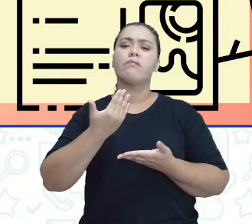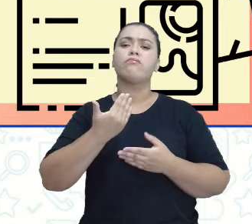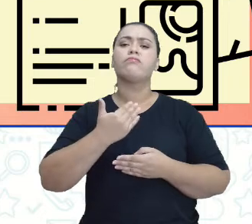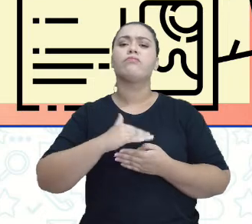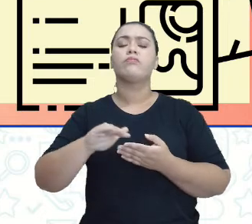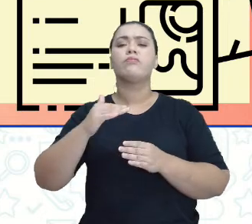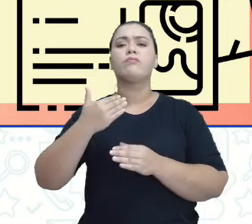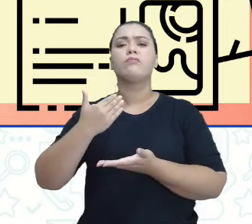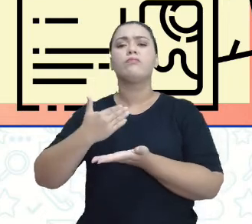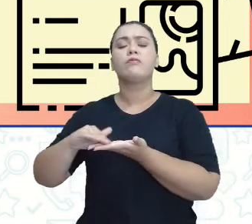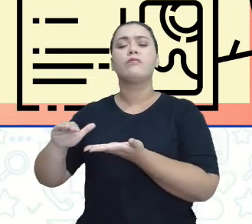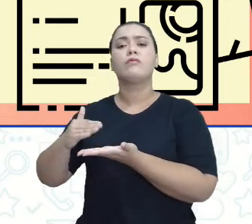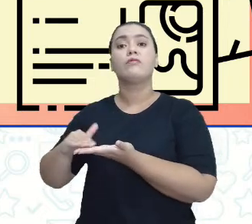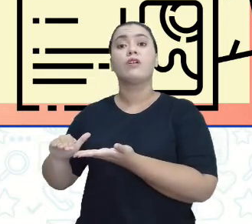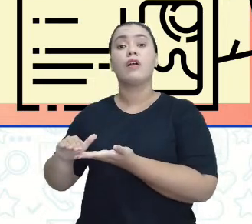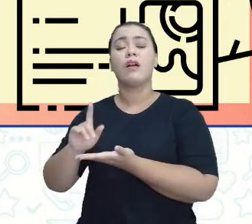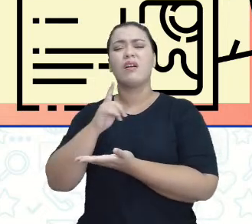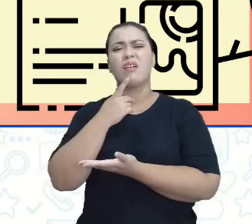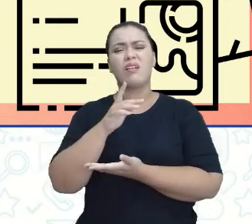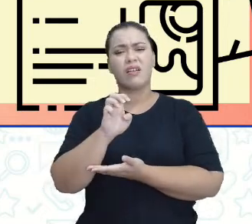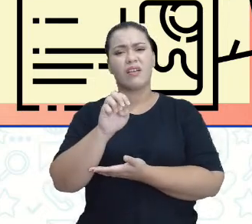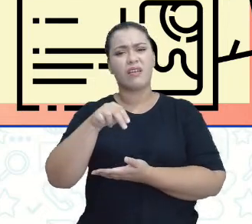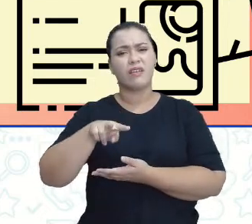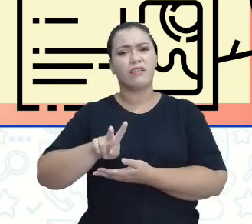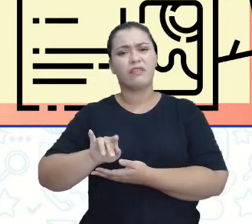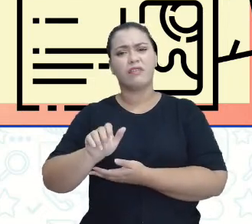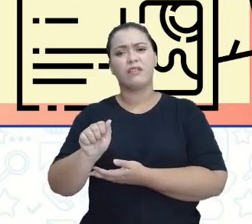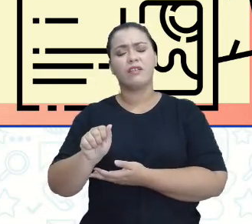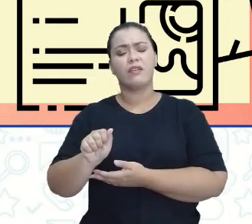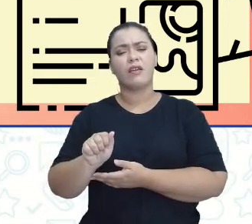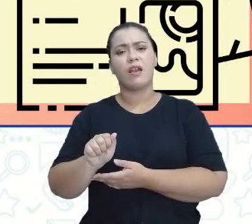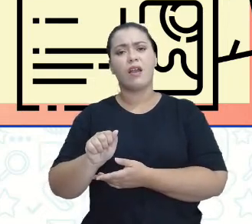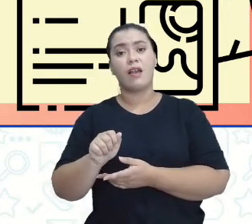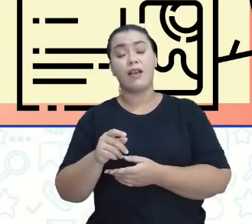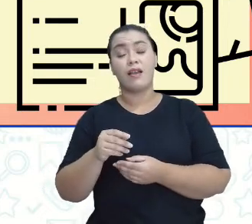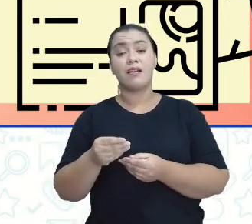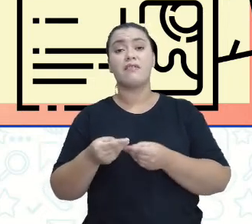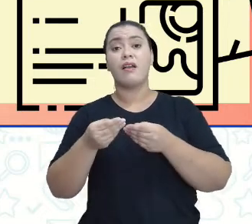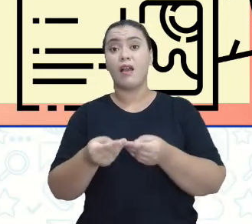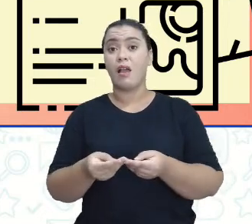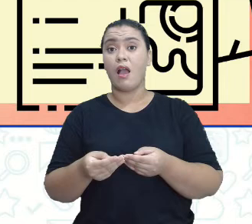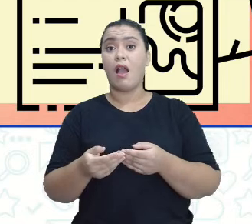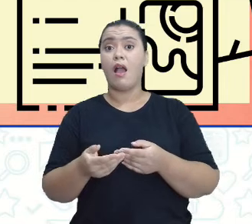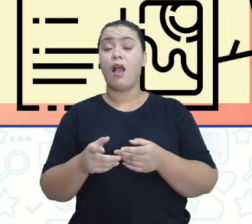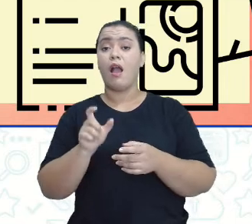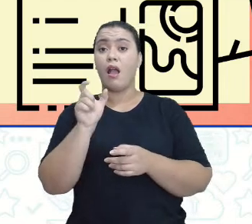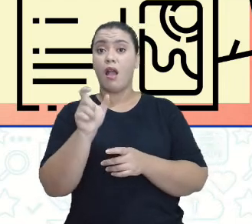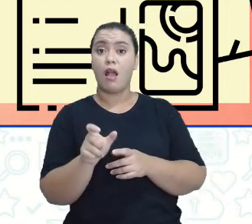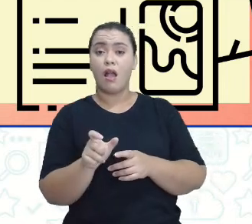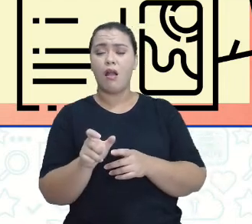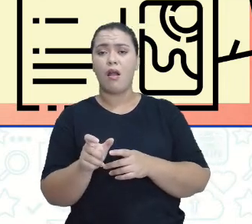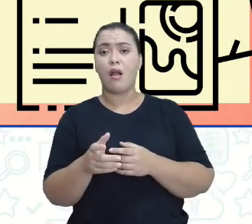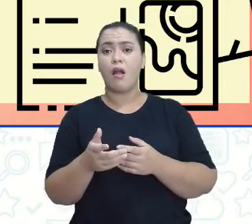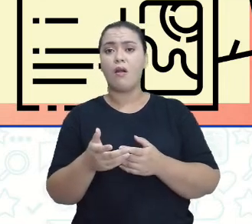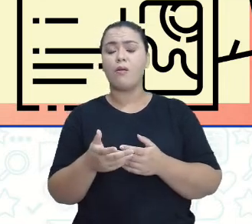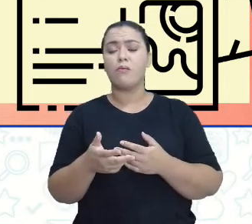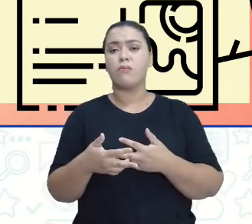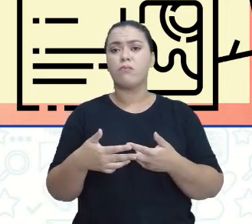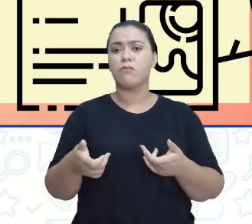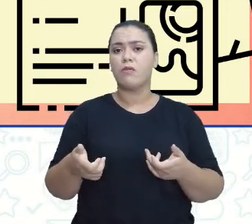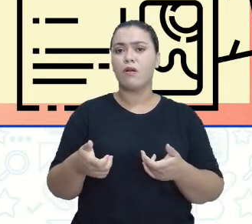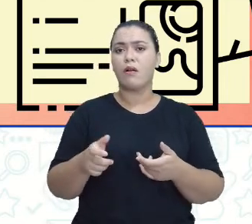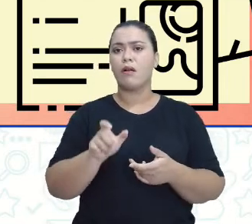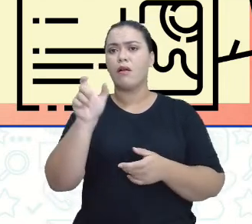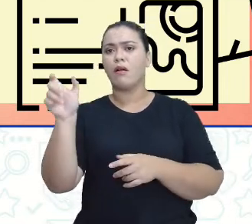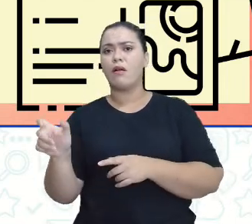quem envia algo a alguém. Eita! Então, a gente tem o que